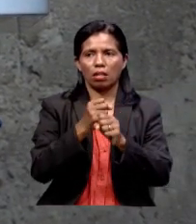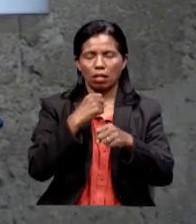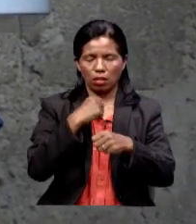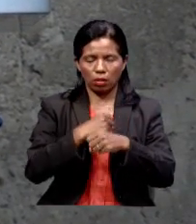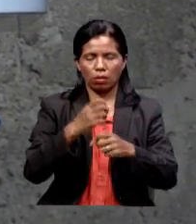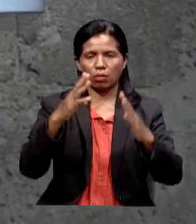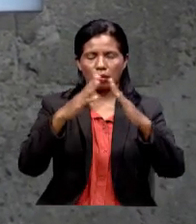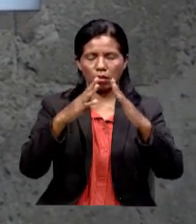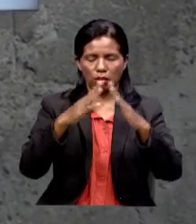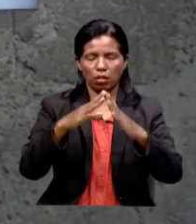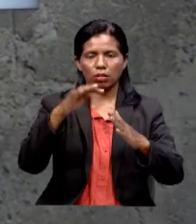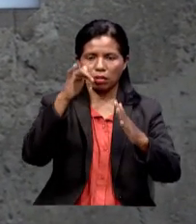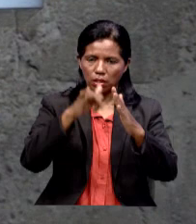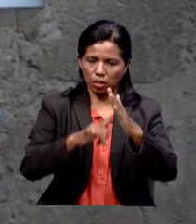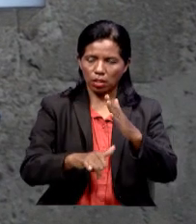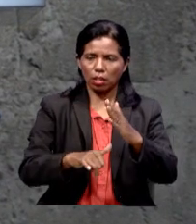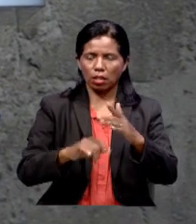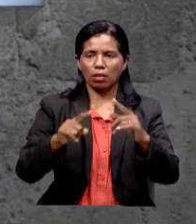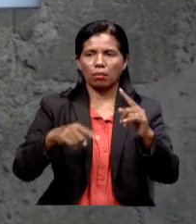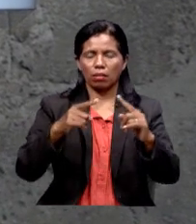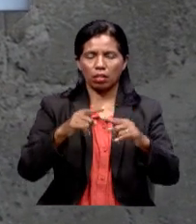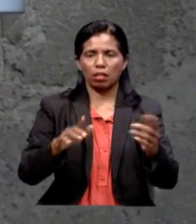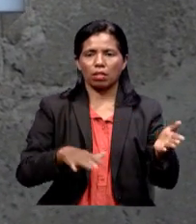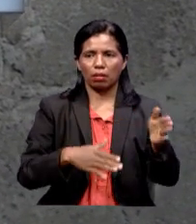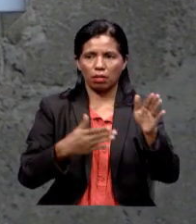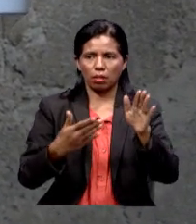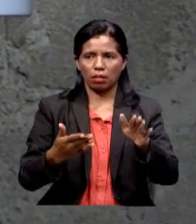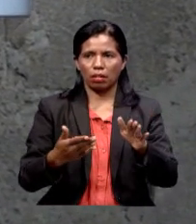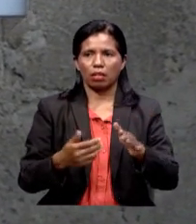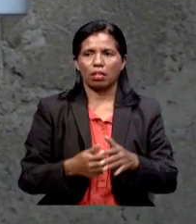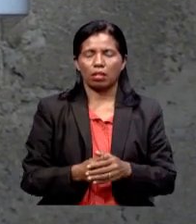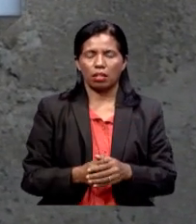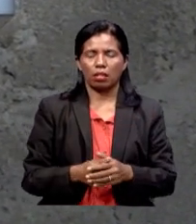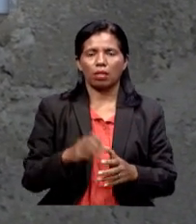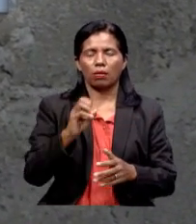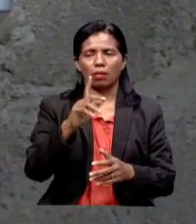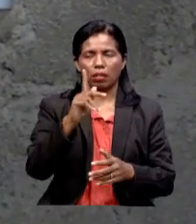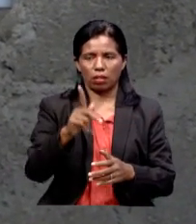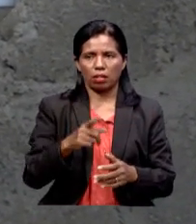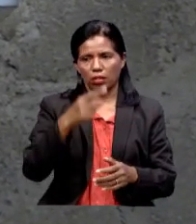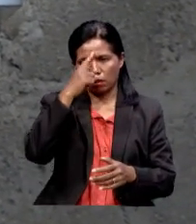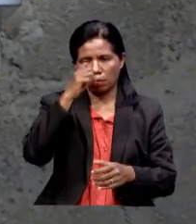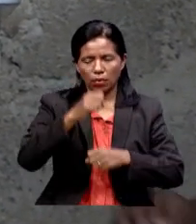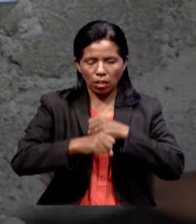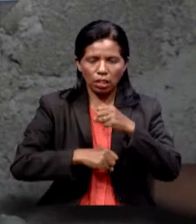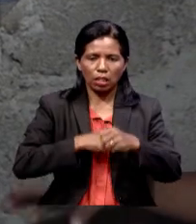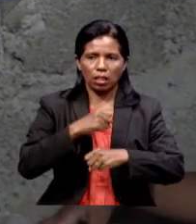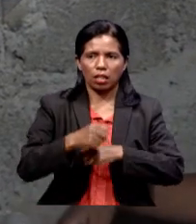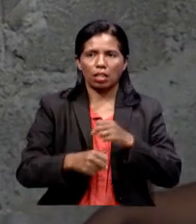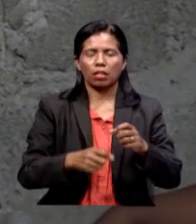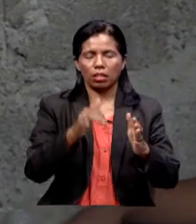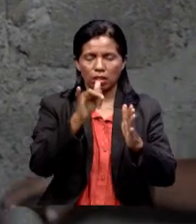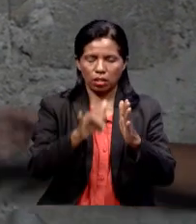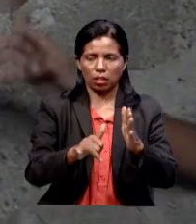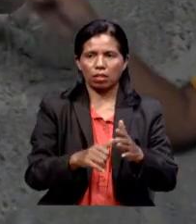o amor turba laran, banhira mate, e laramos la botida, tambo anem terus, ela